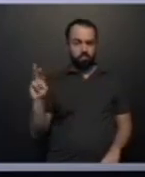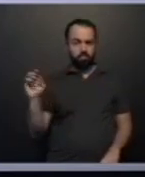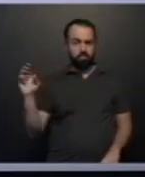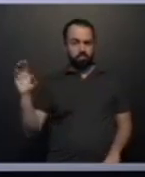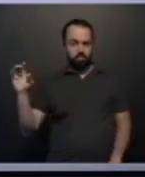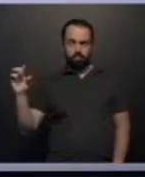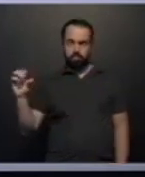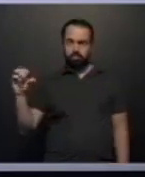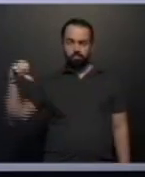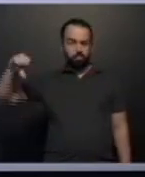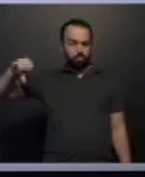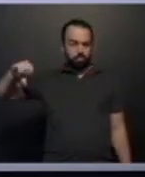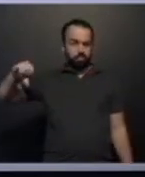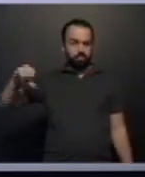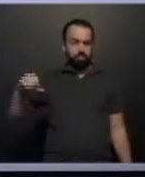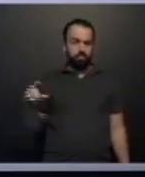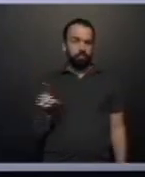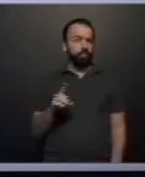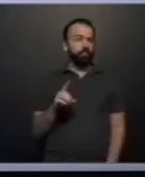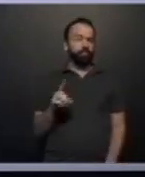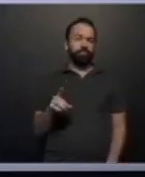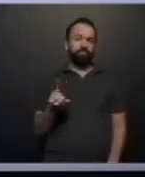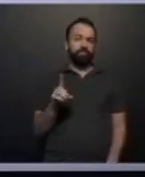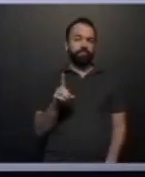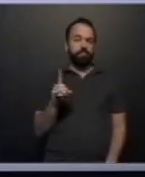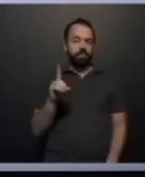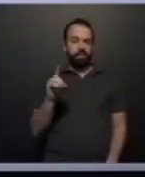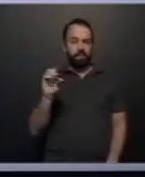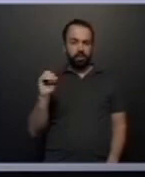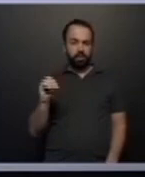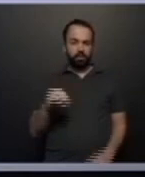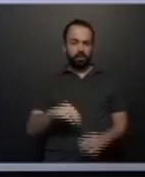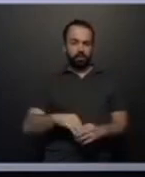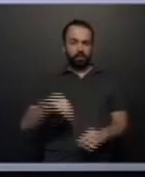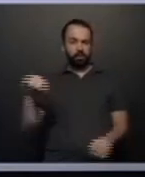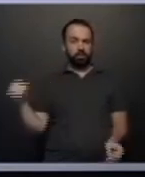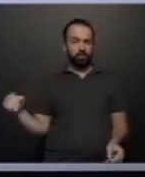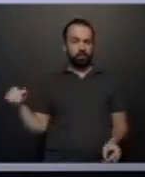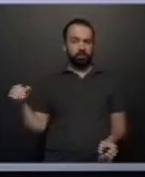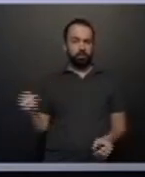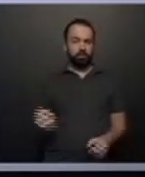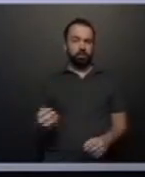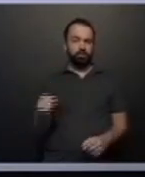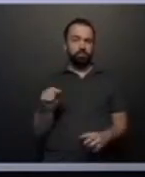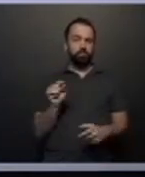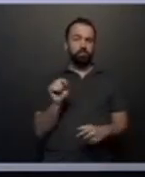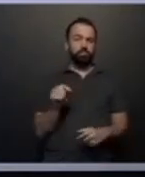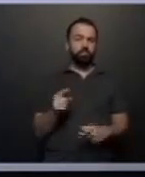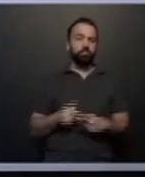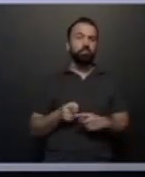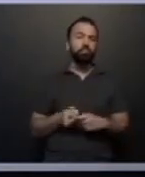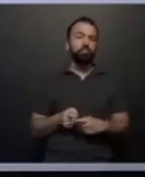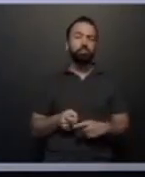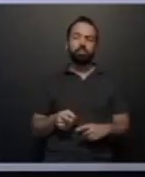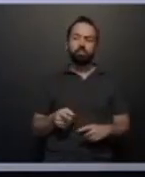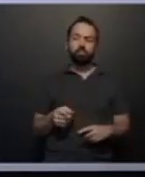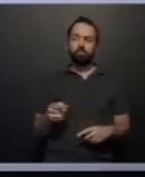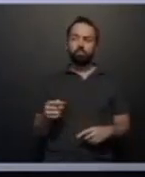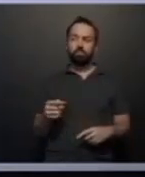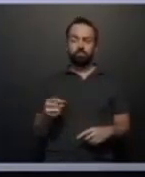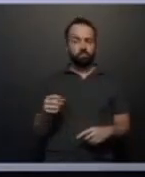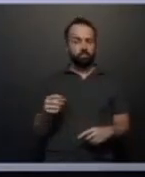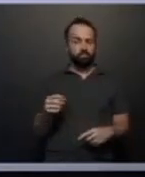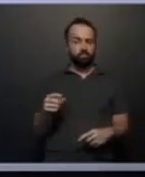que ele não entrou? Devido a esse sinal, ele só está menor que 10. Aqui deveria ser menor ou